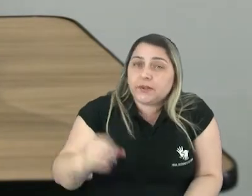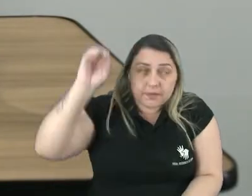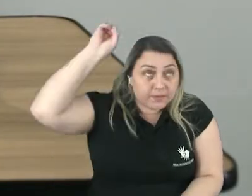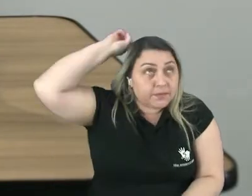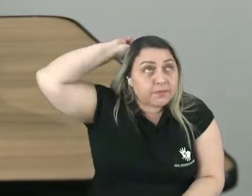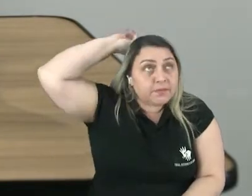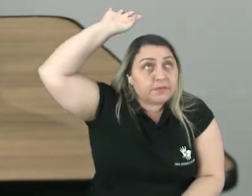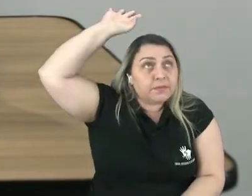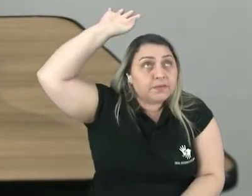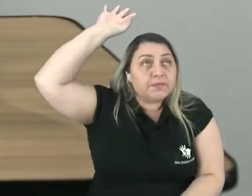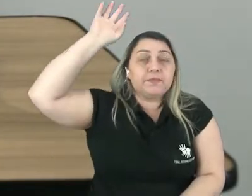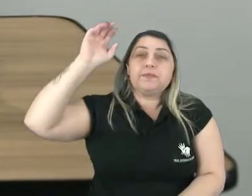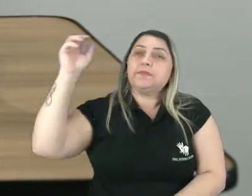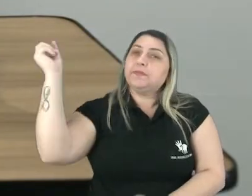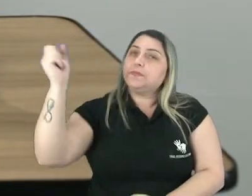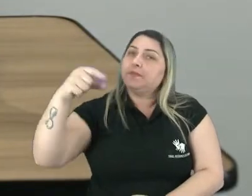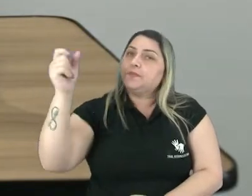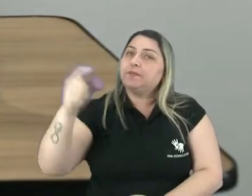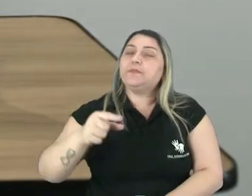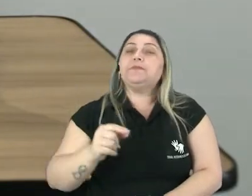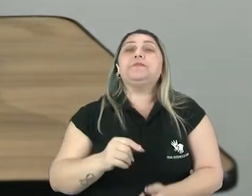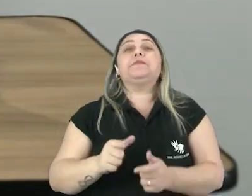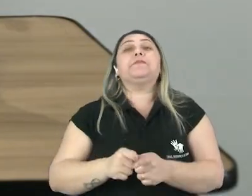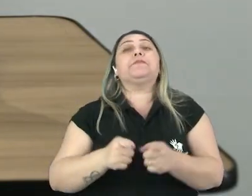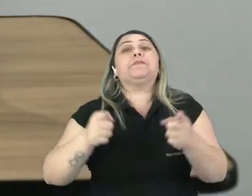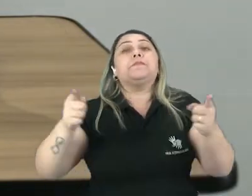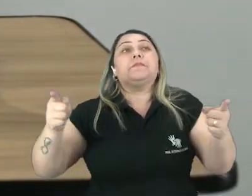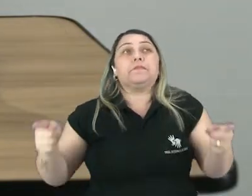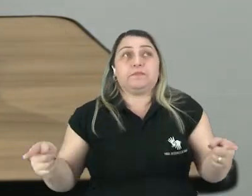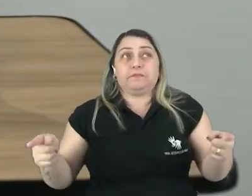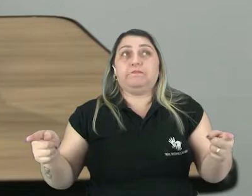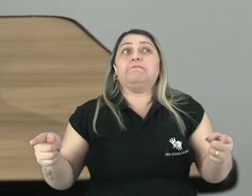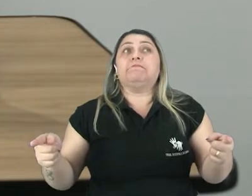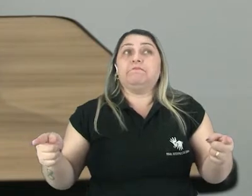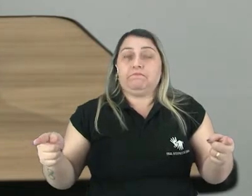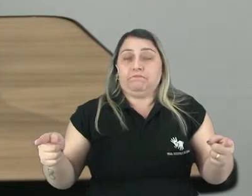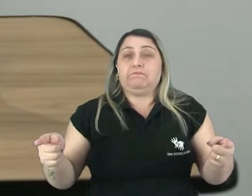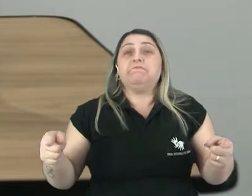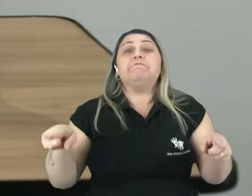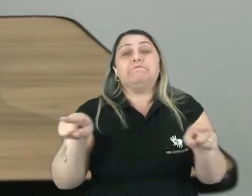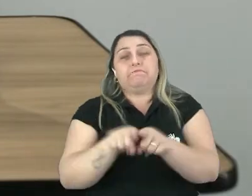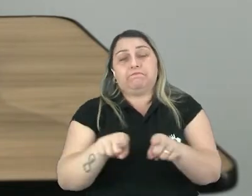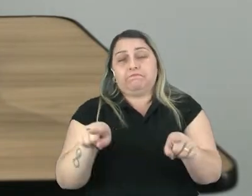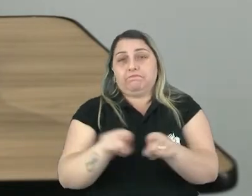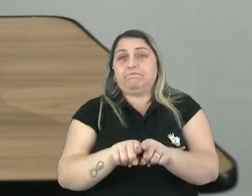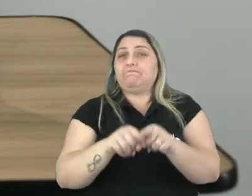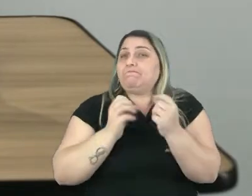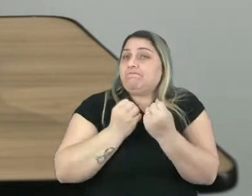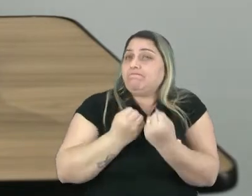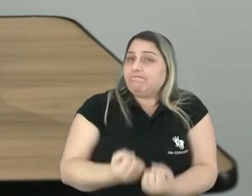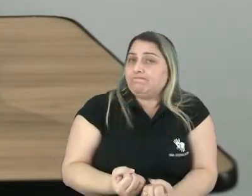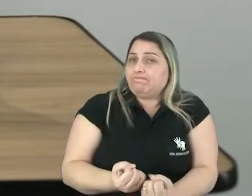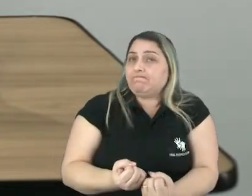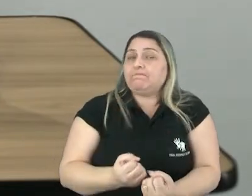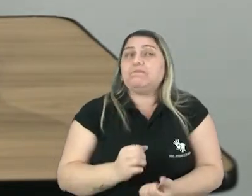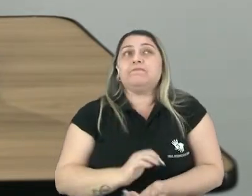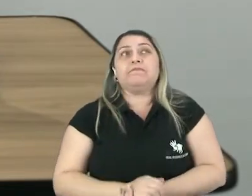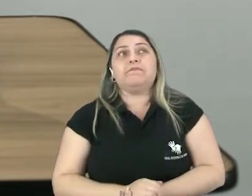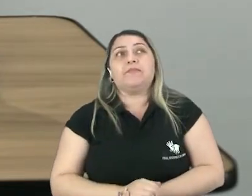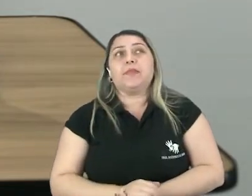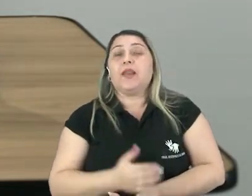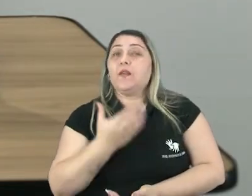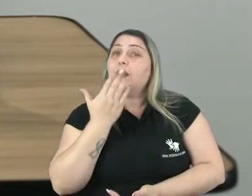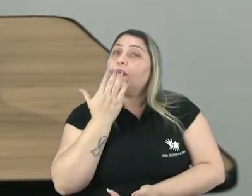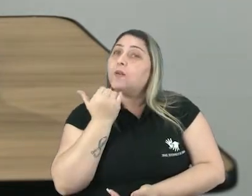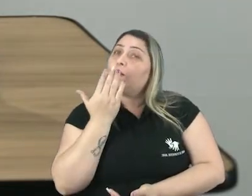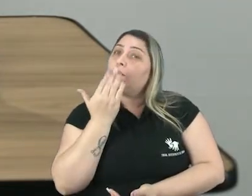baleia, além de atingir um tamanho enorme, bem grande, também é muito pesada. E quando ela vai